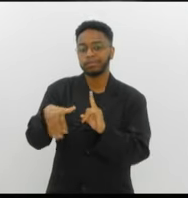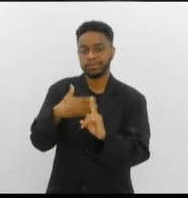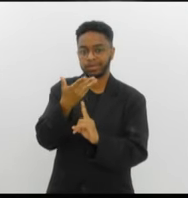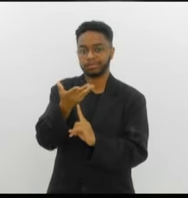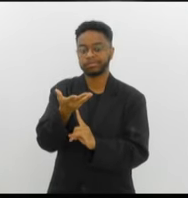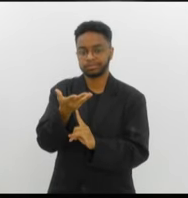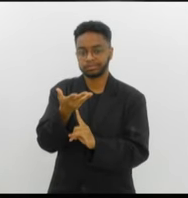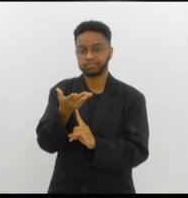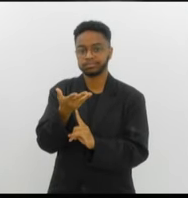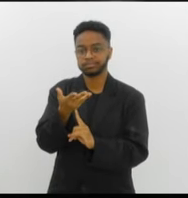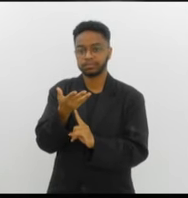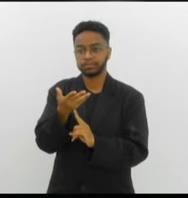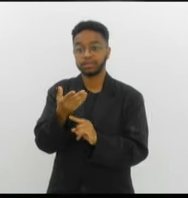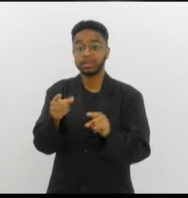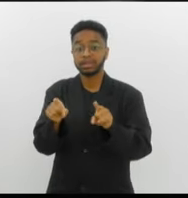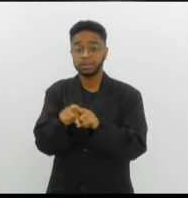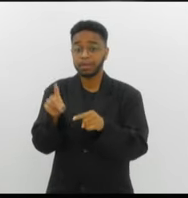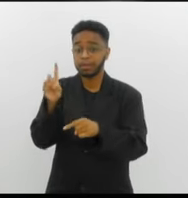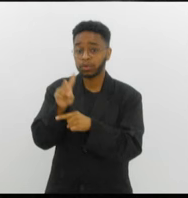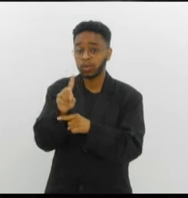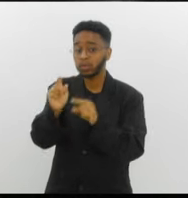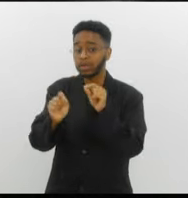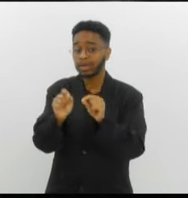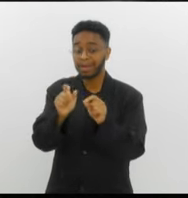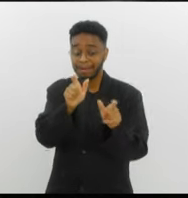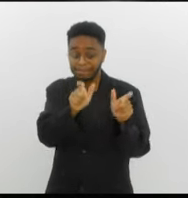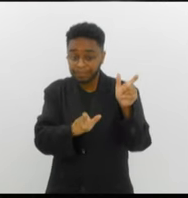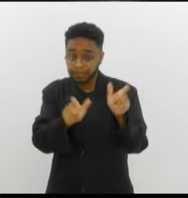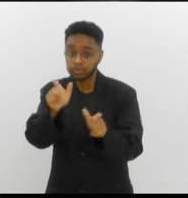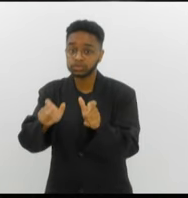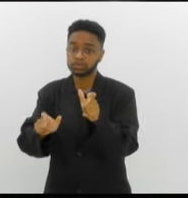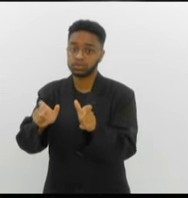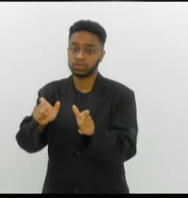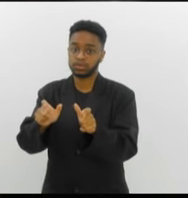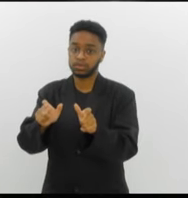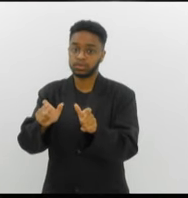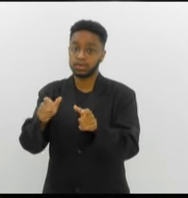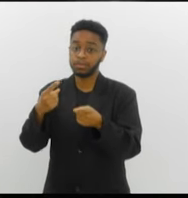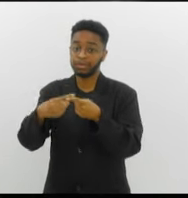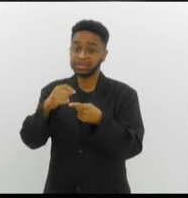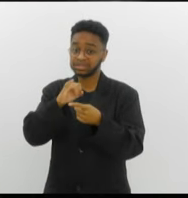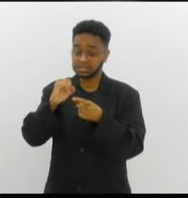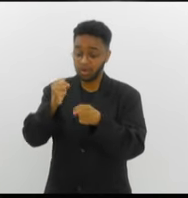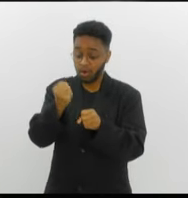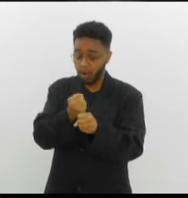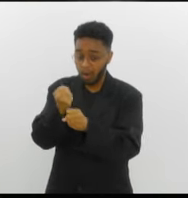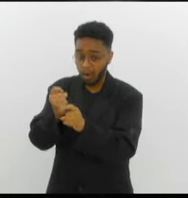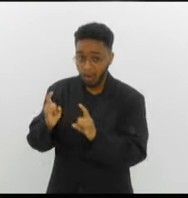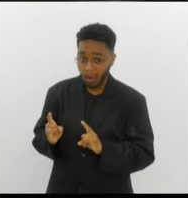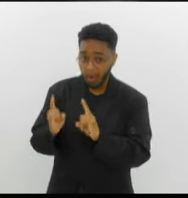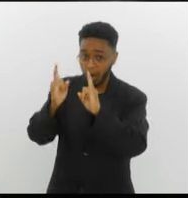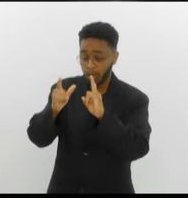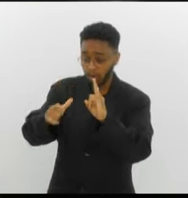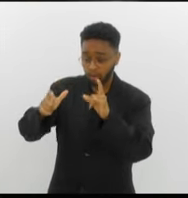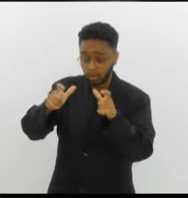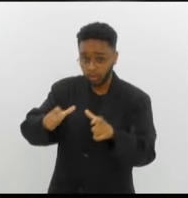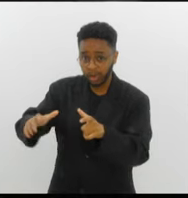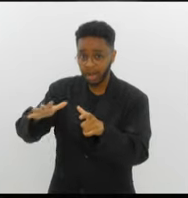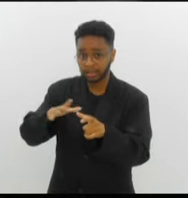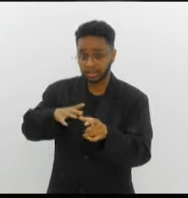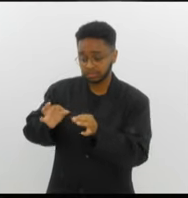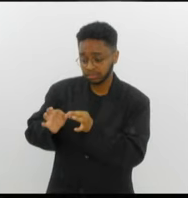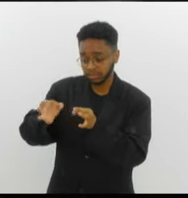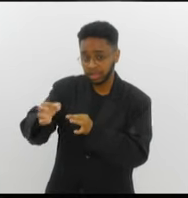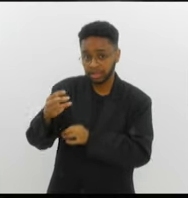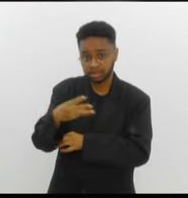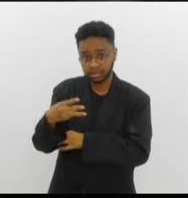ambiente, mas está protegendo também as pessoas que possam edificar nessa linha de 33 metros. Porque